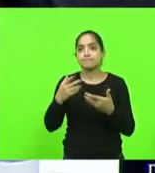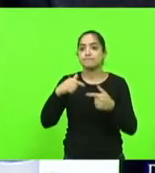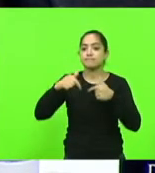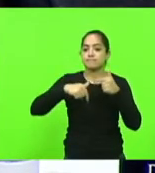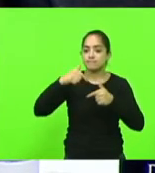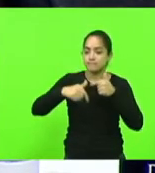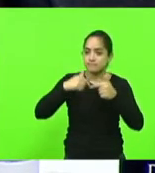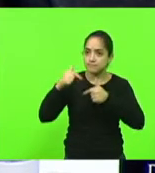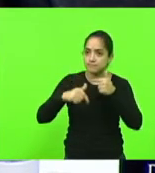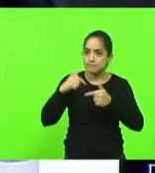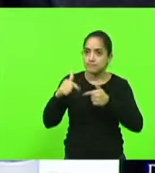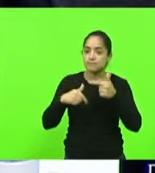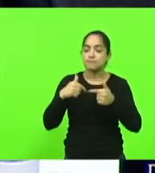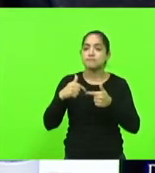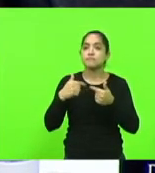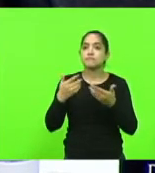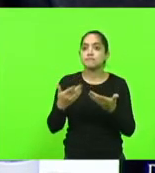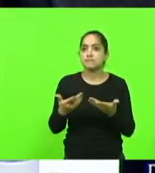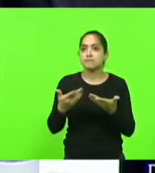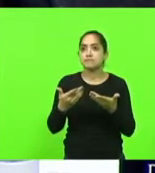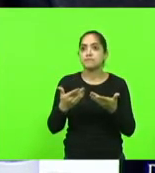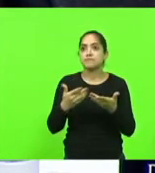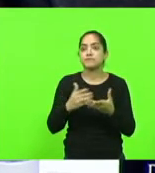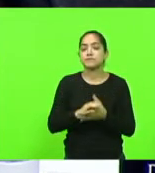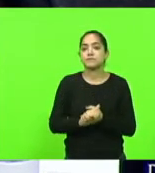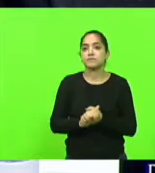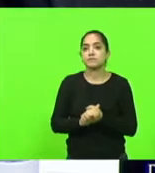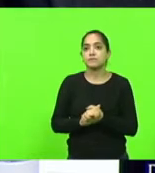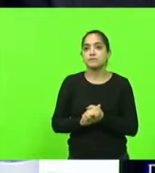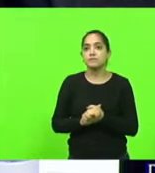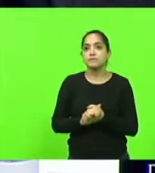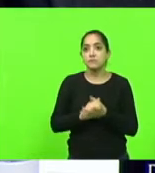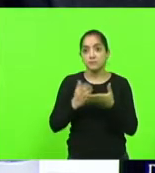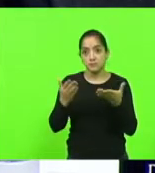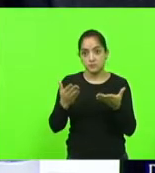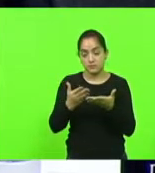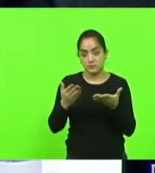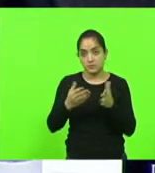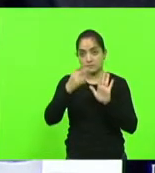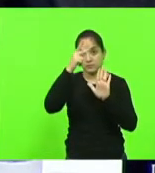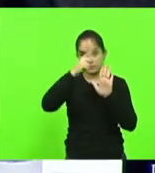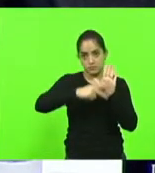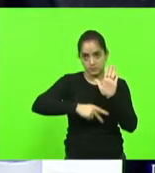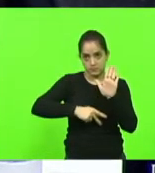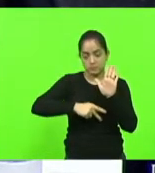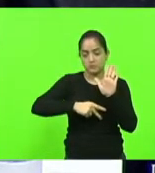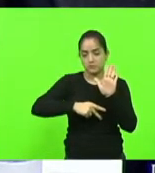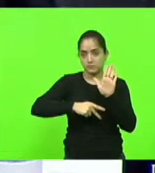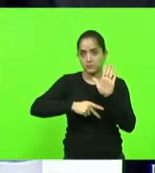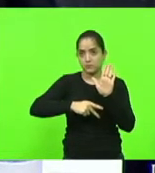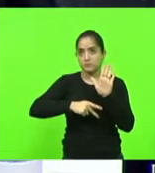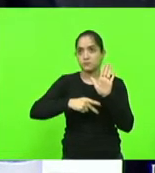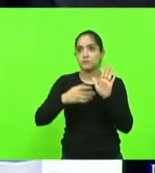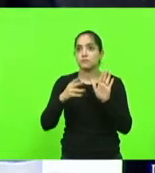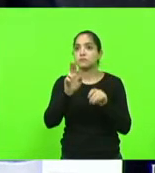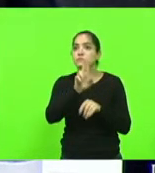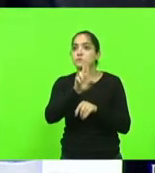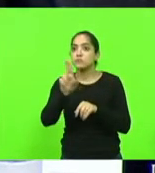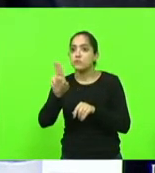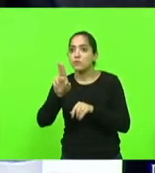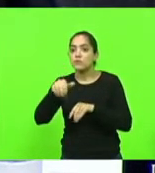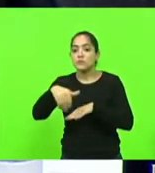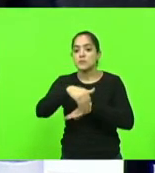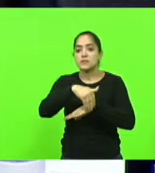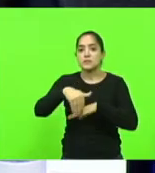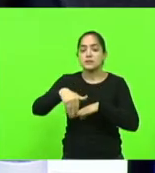atividades além do plenário. Um programa que tem como nome Na Estrada.